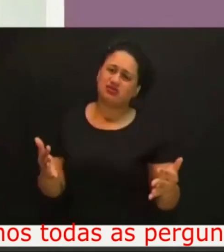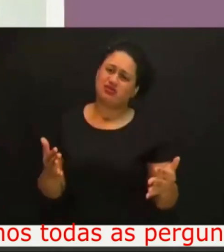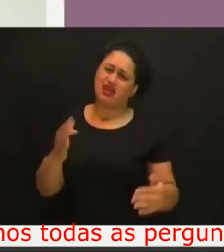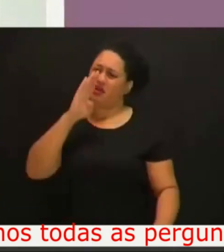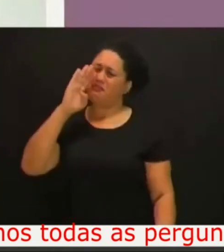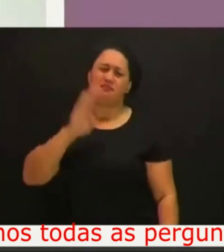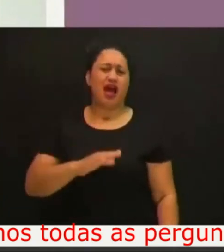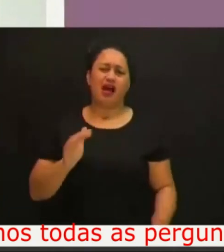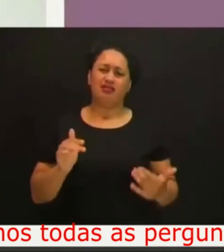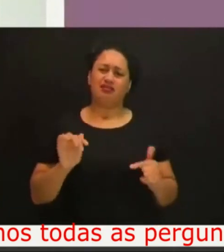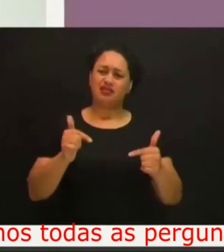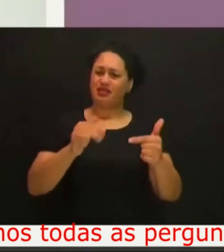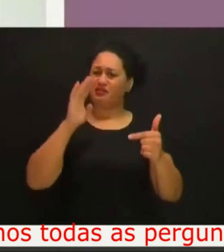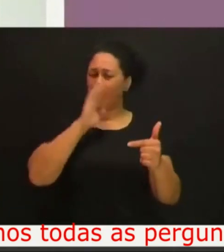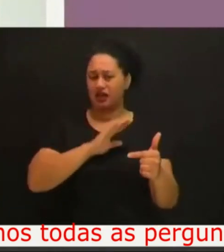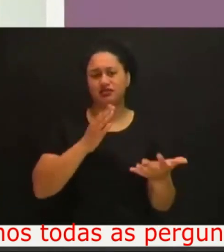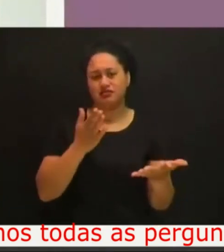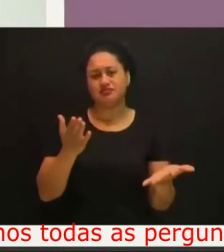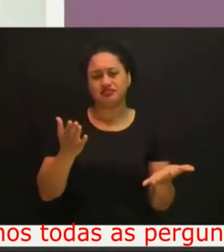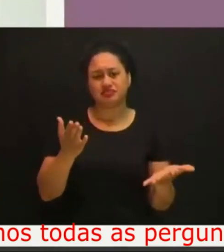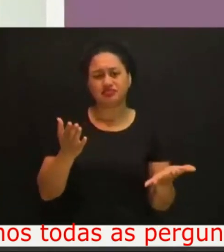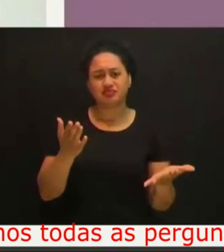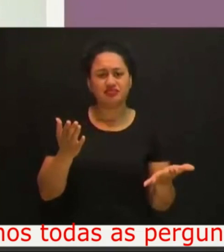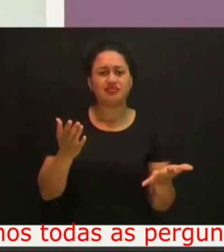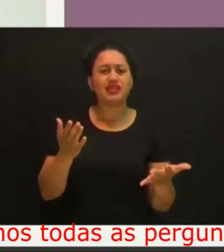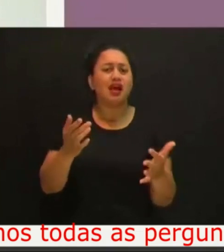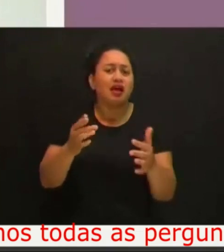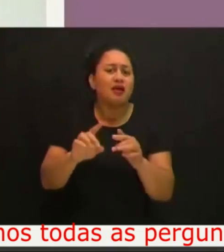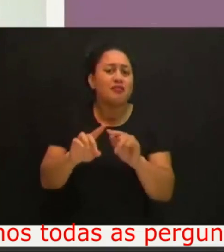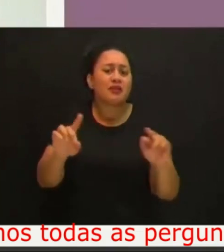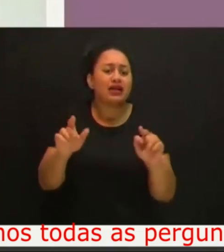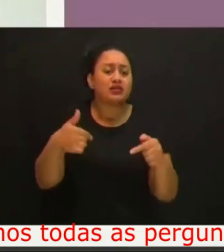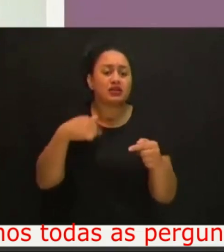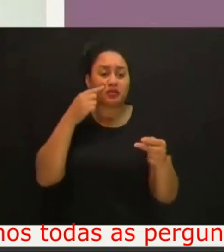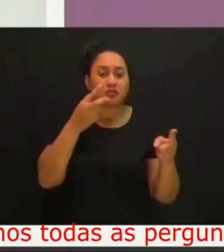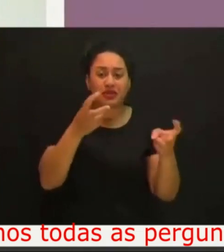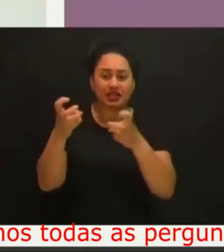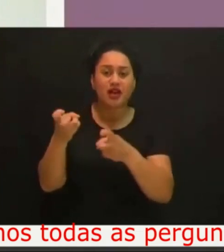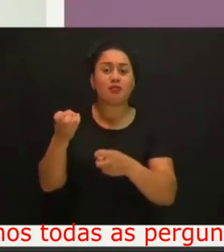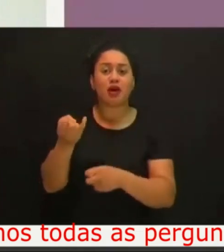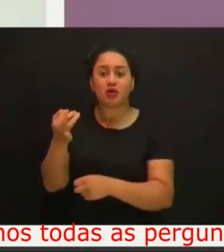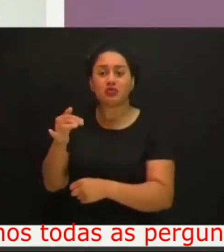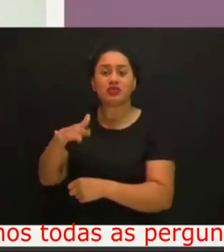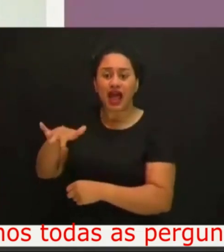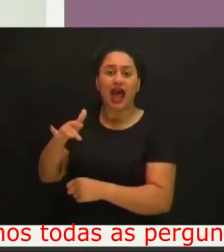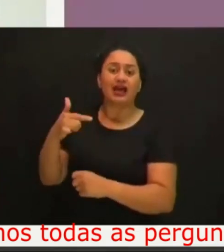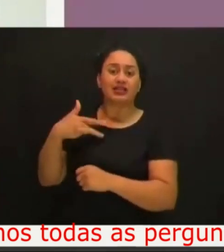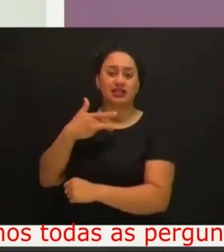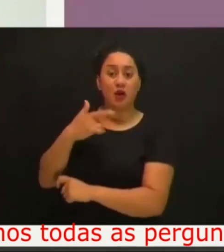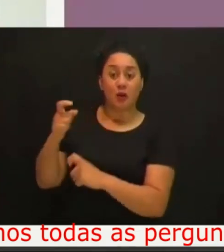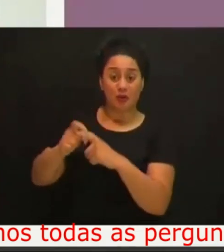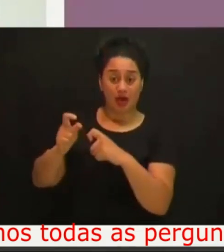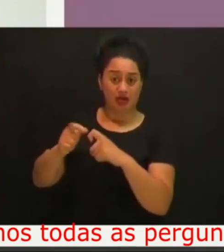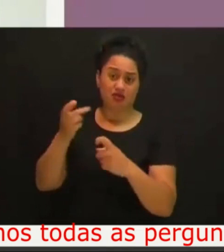caratismo, né? Não, desculpem o termo, mas quando eu vejo colegas da área da saúde, colegas médicos